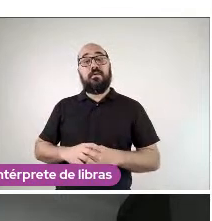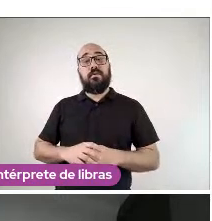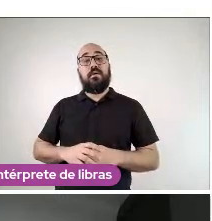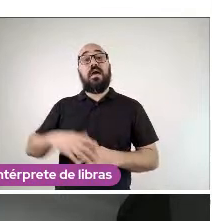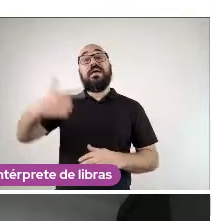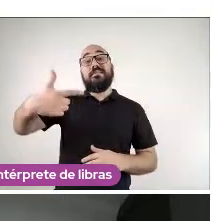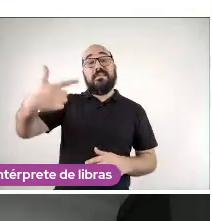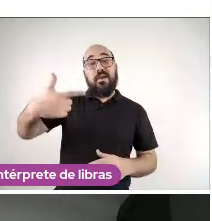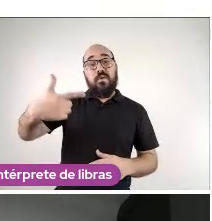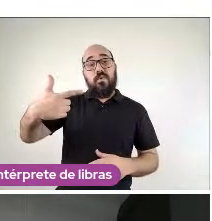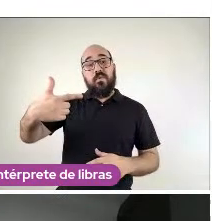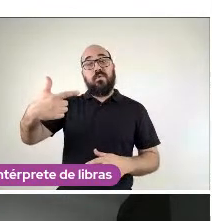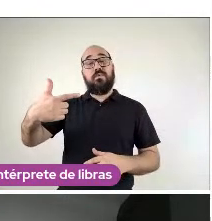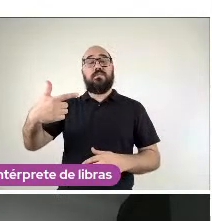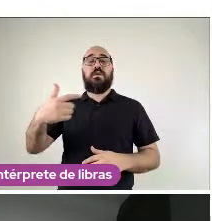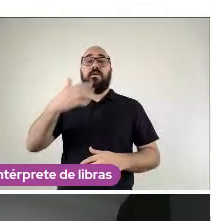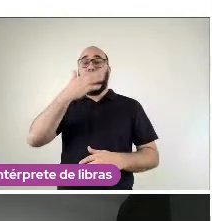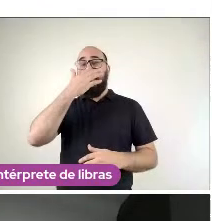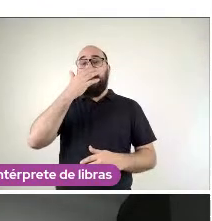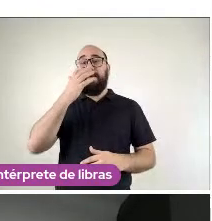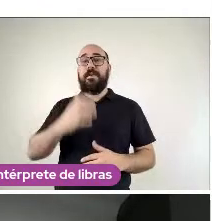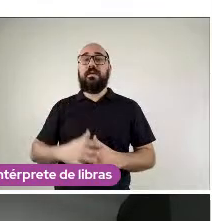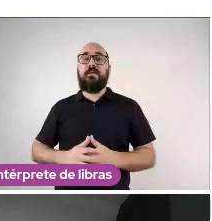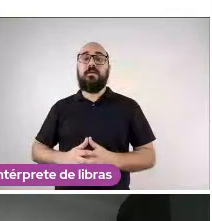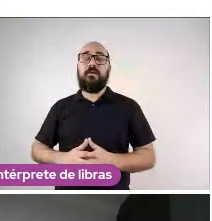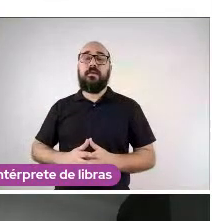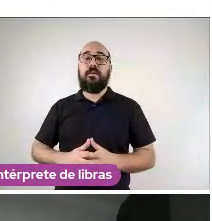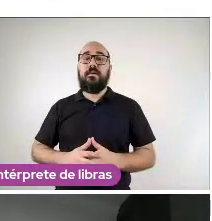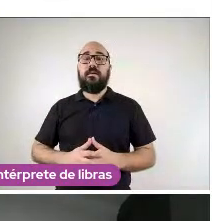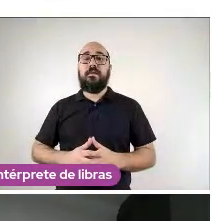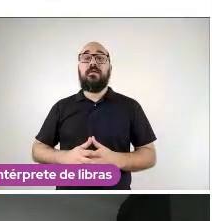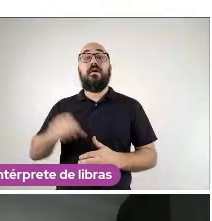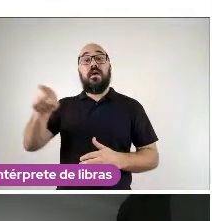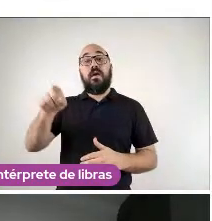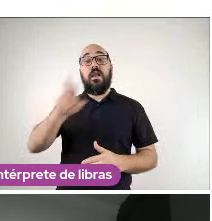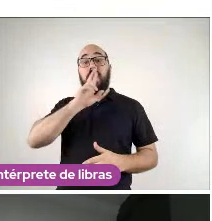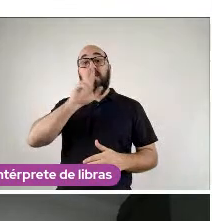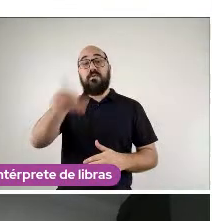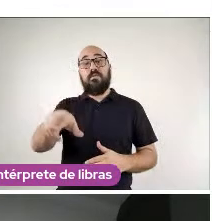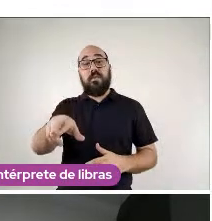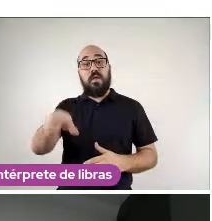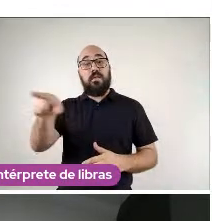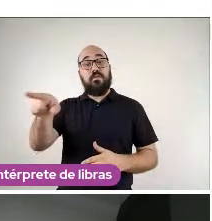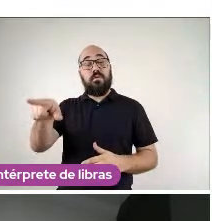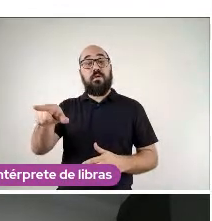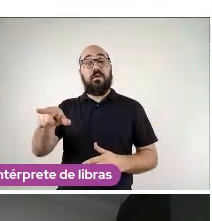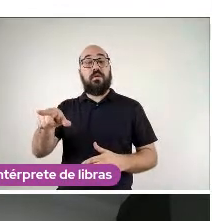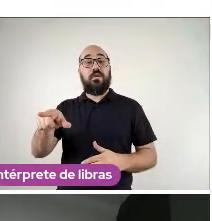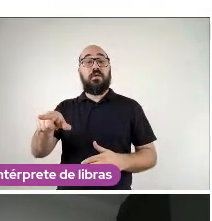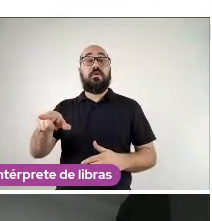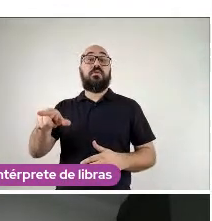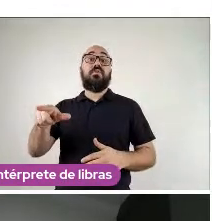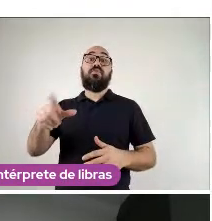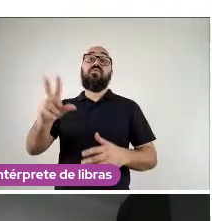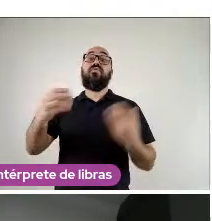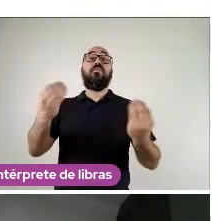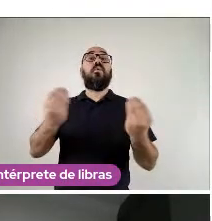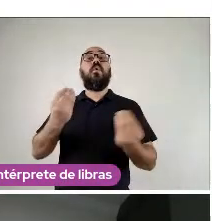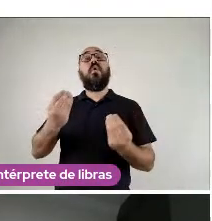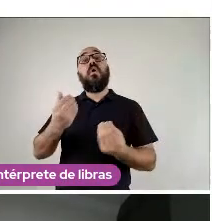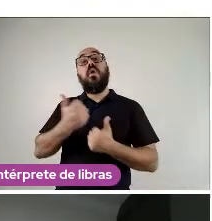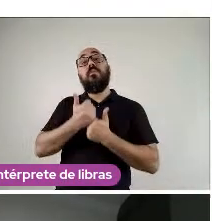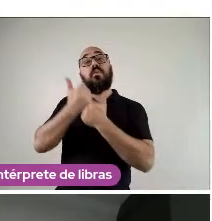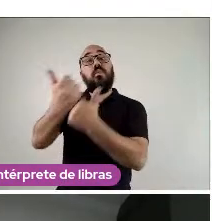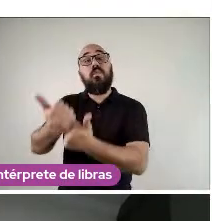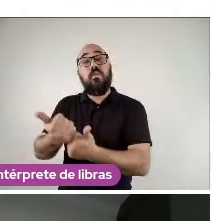A segunda convocatória, né, que foi em 2021, ela resultou na seleção, né, no endosso, né, de 4 programas,